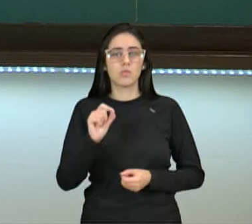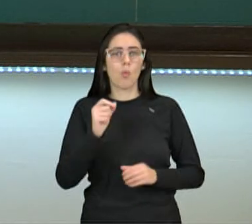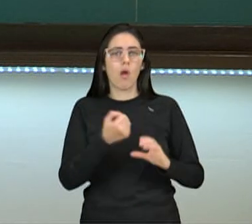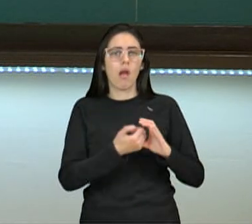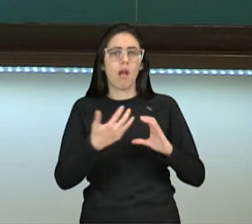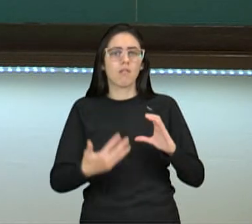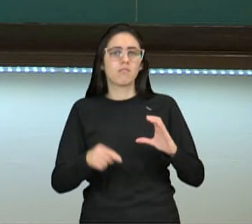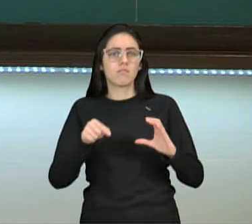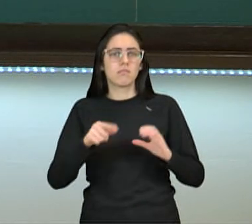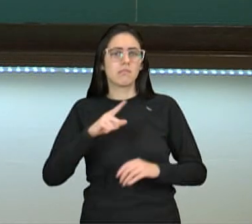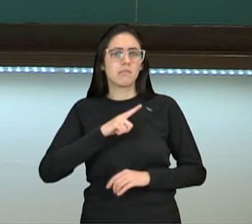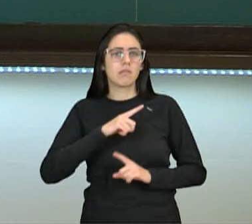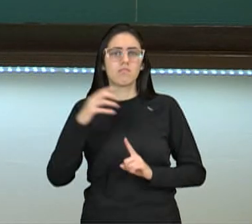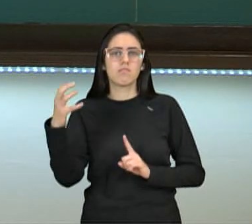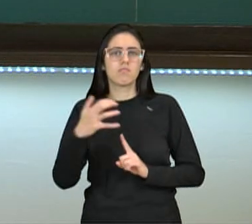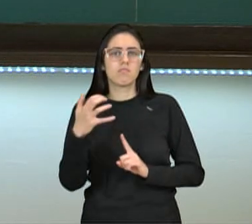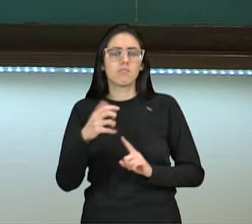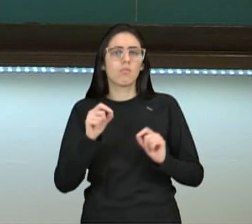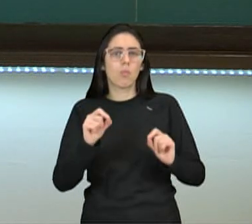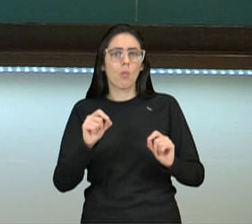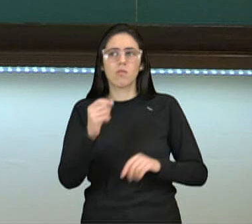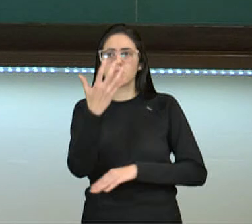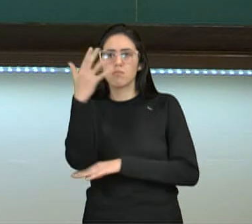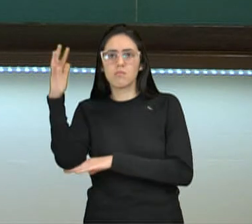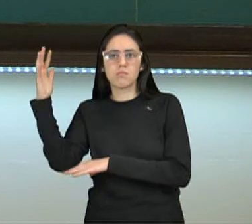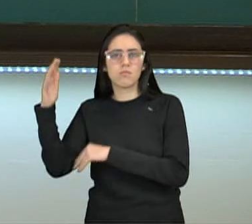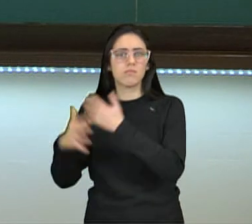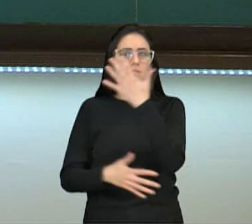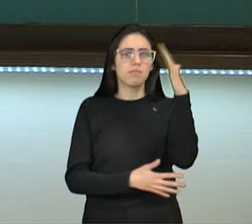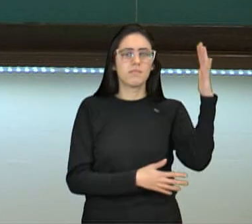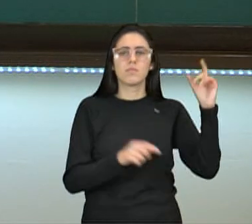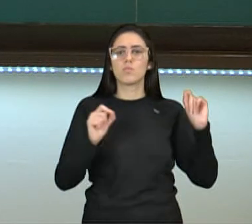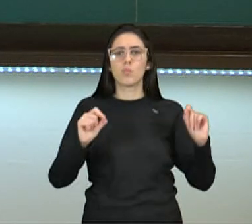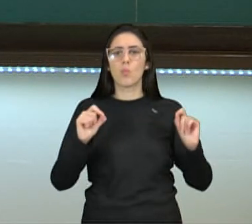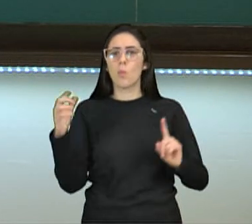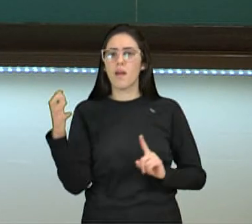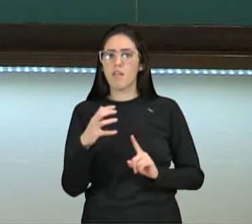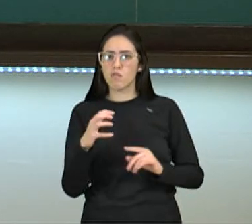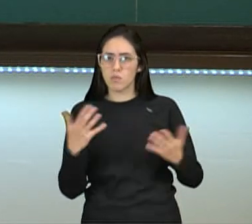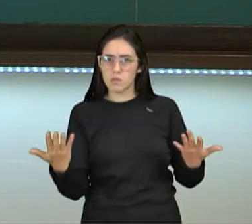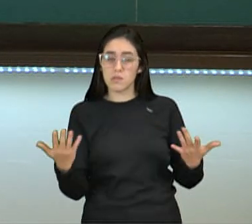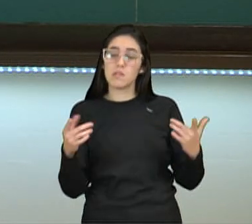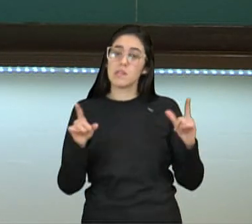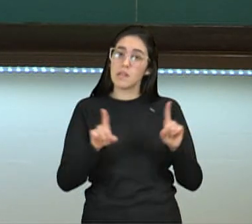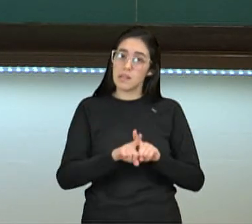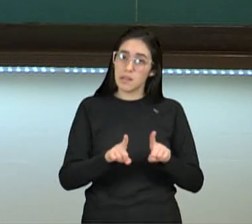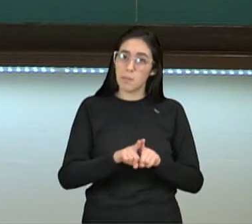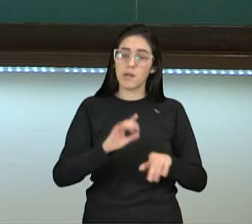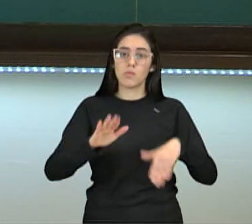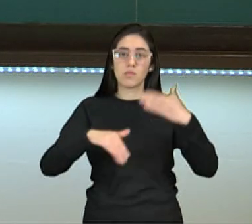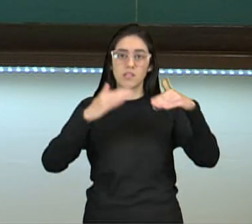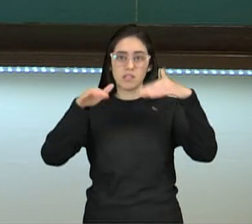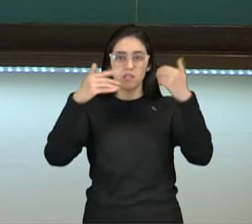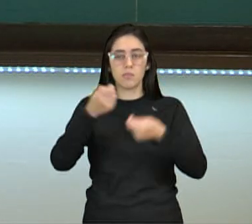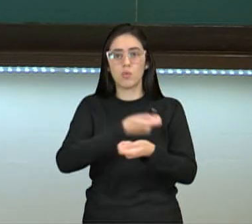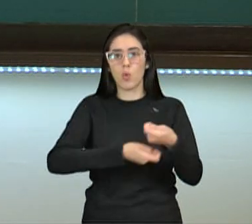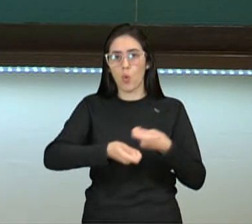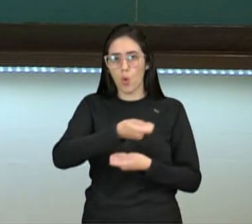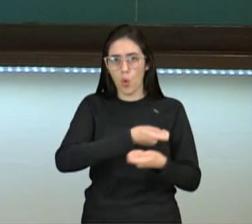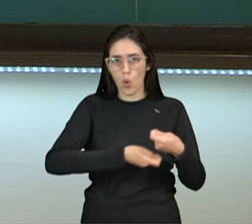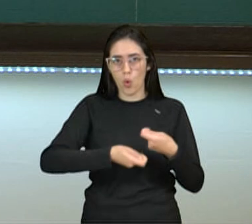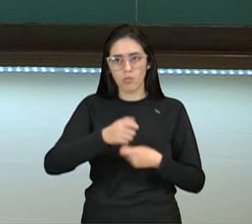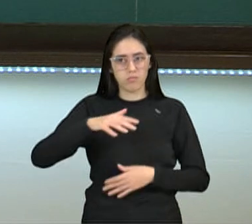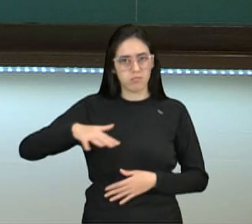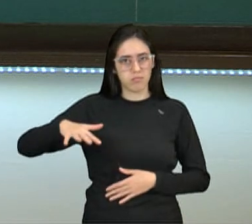vai afetar, por exemplo, as questões ambientais naturais e, por outro lado, o desenvolvimento econômico